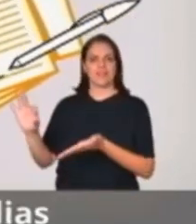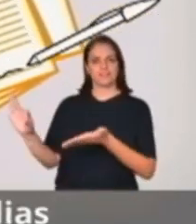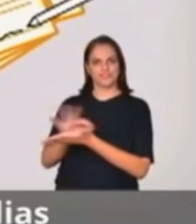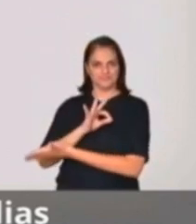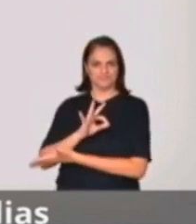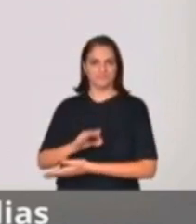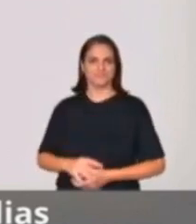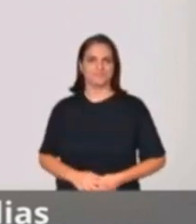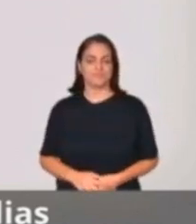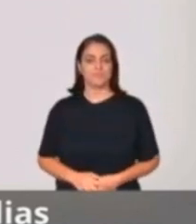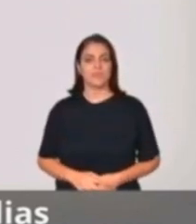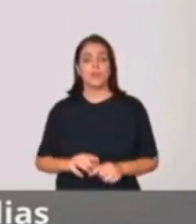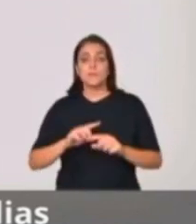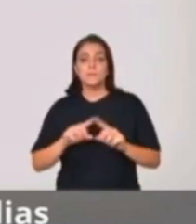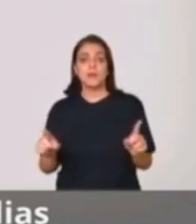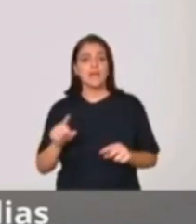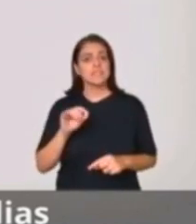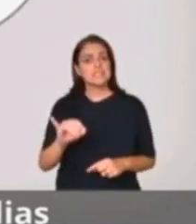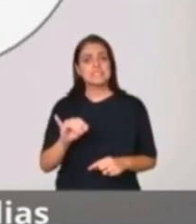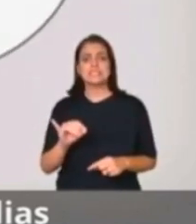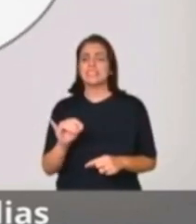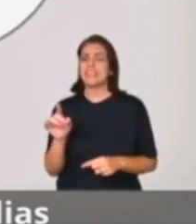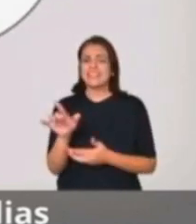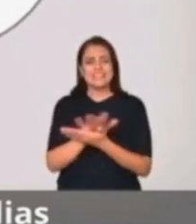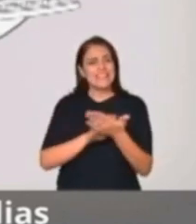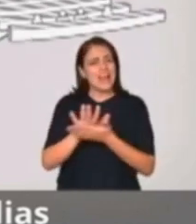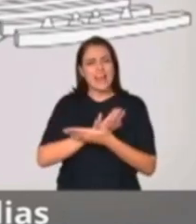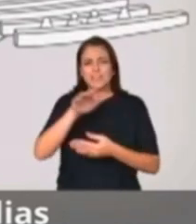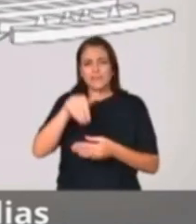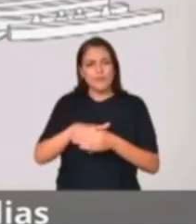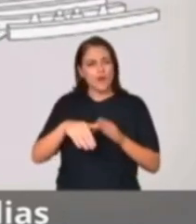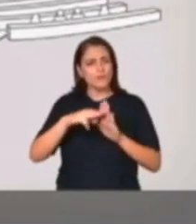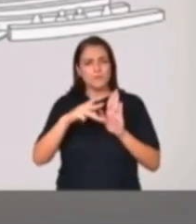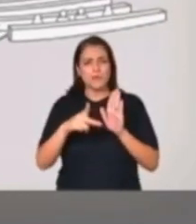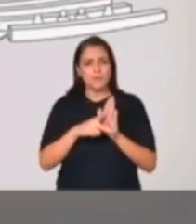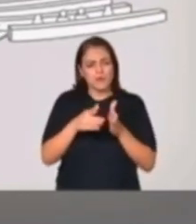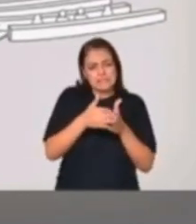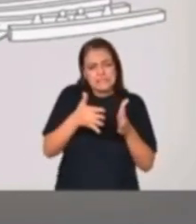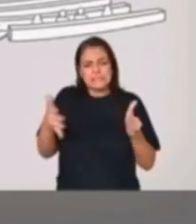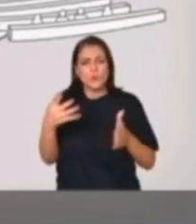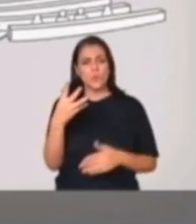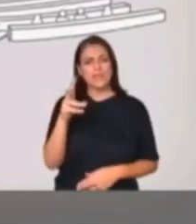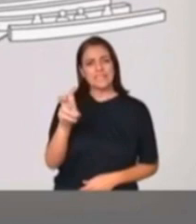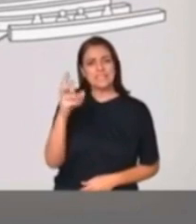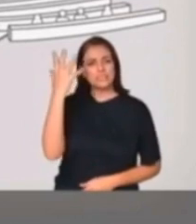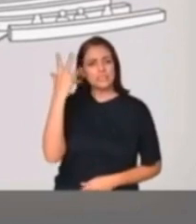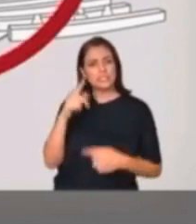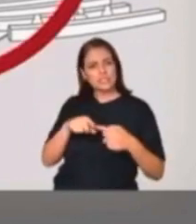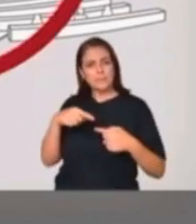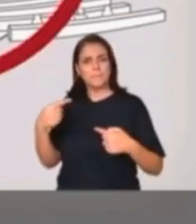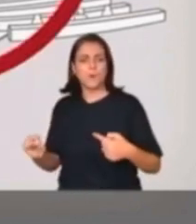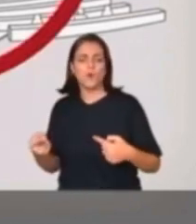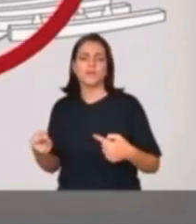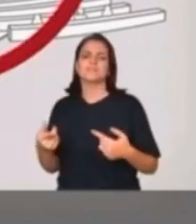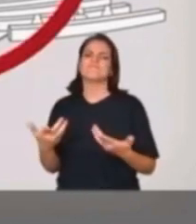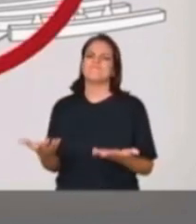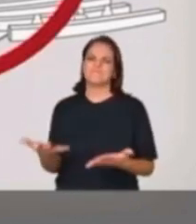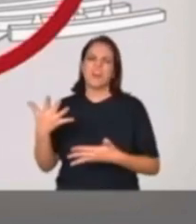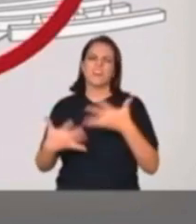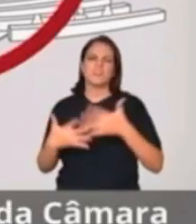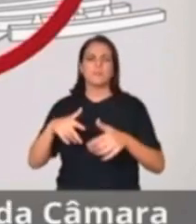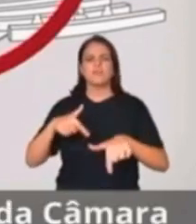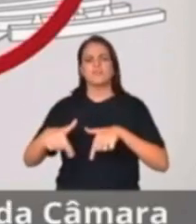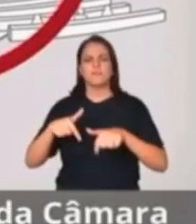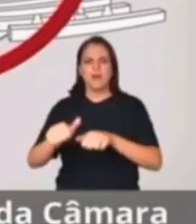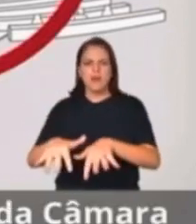sanção presidencial cnp não tiver sido votada até 45 dias depois da sua publicação ela passa a trancar